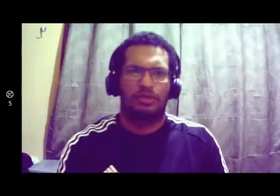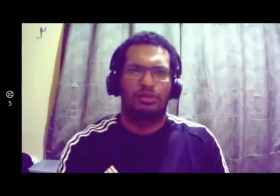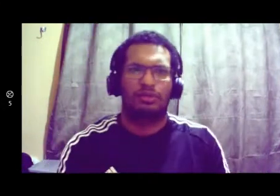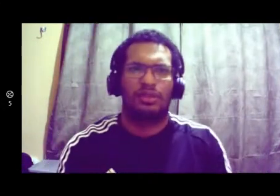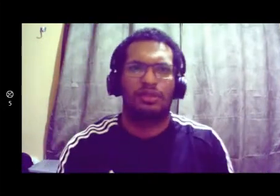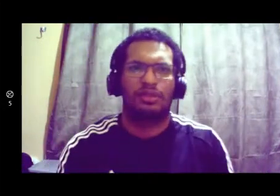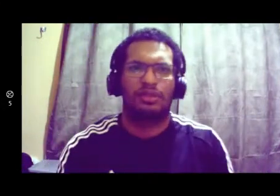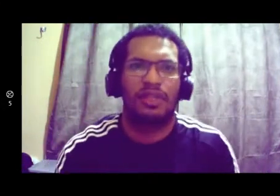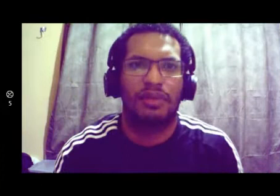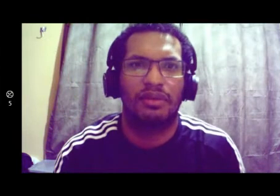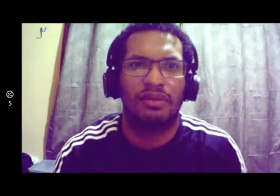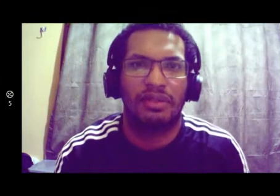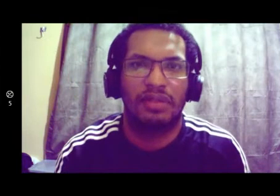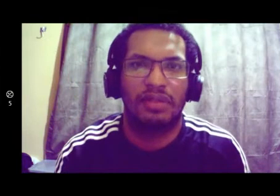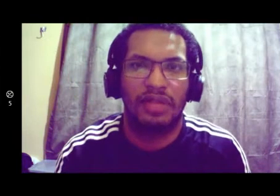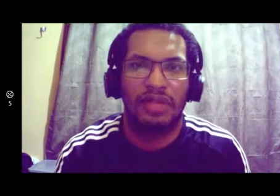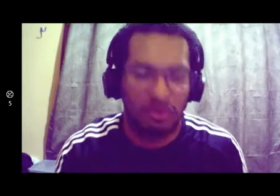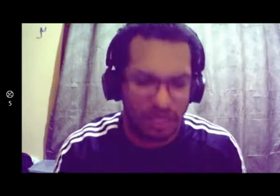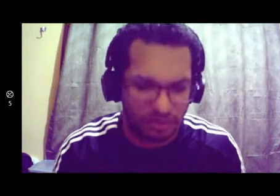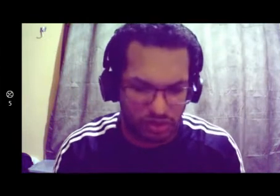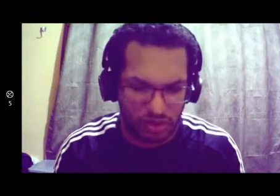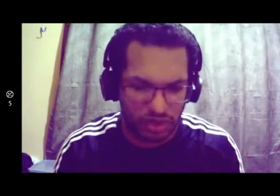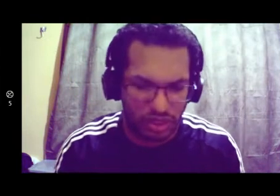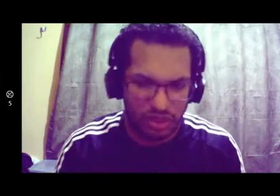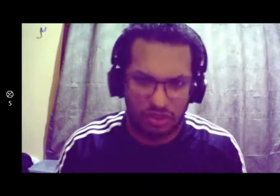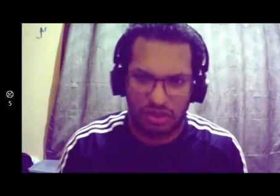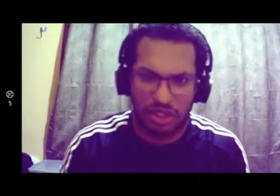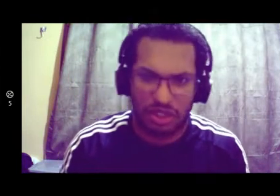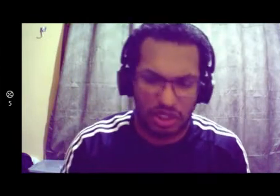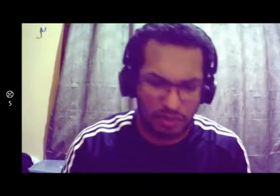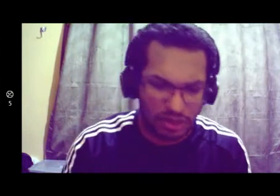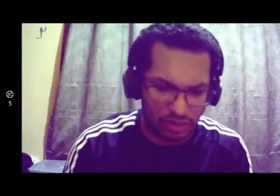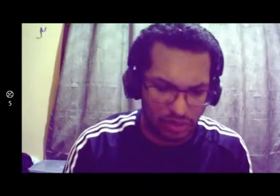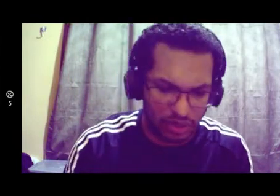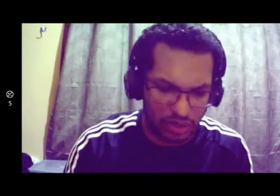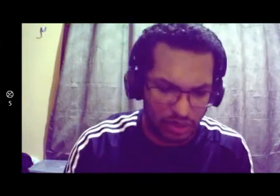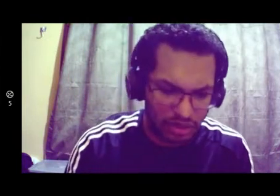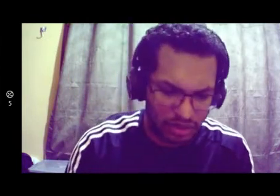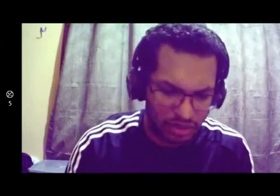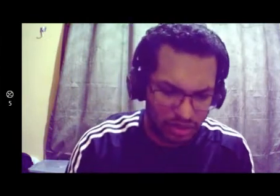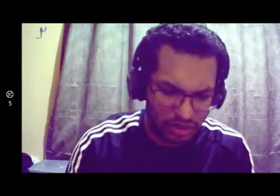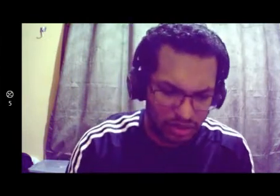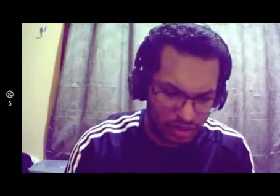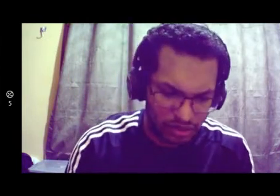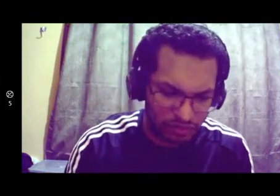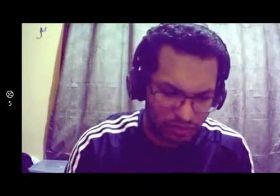hoje. Vocês não fizeram perguntas também. Tem dúvidas, pessoal? Quanto a gente passou até agora?